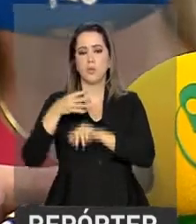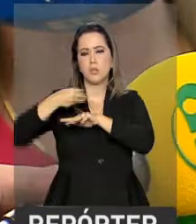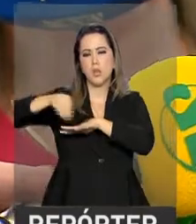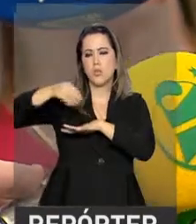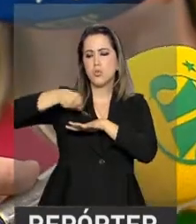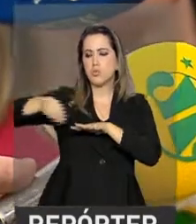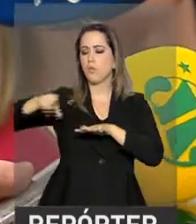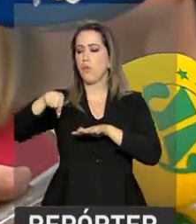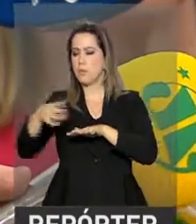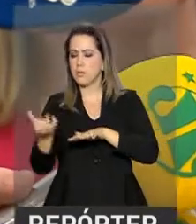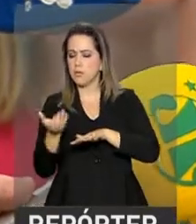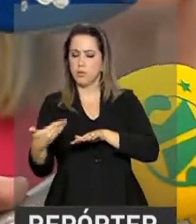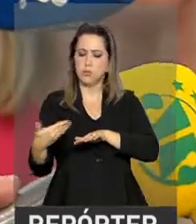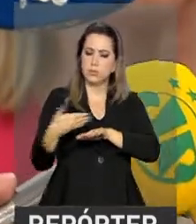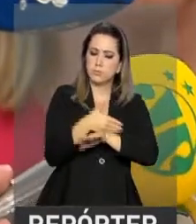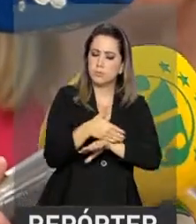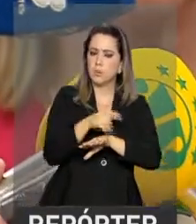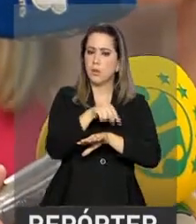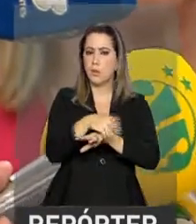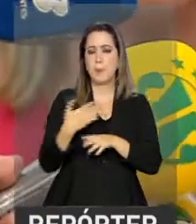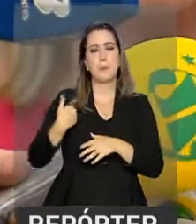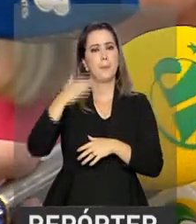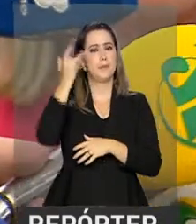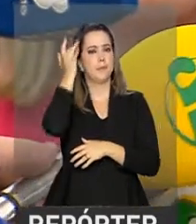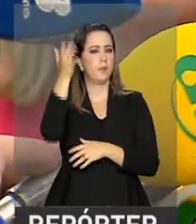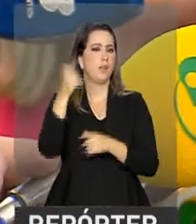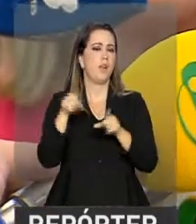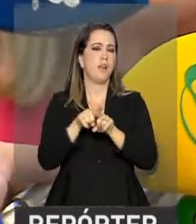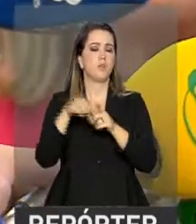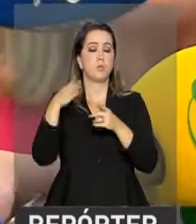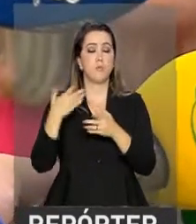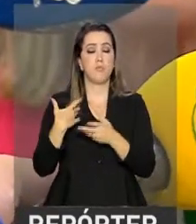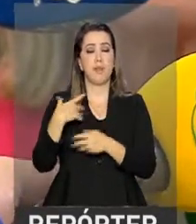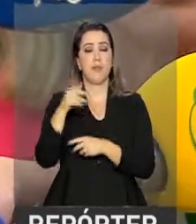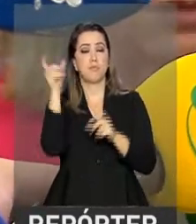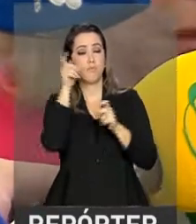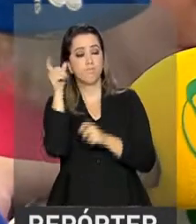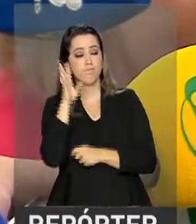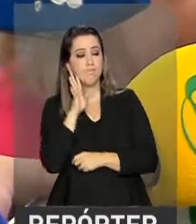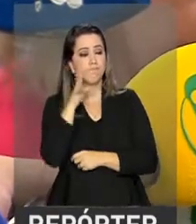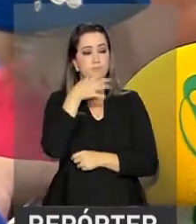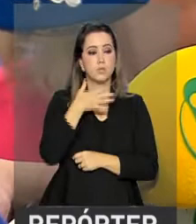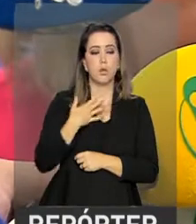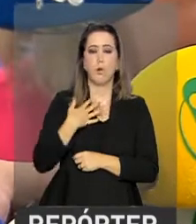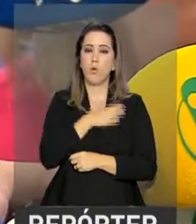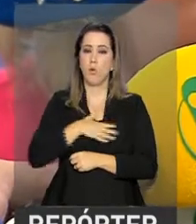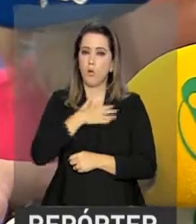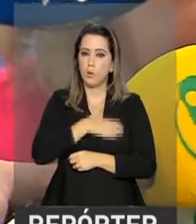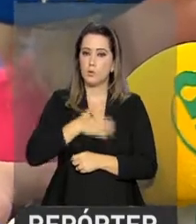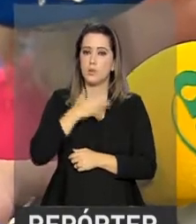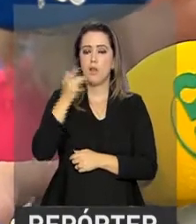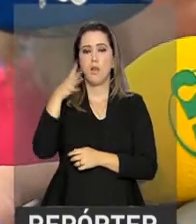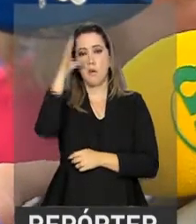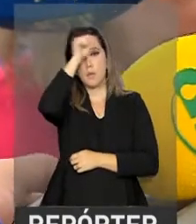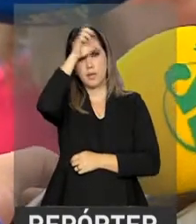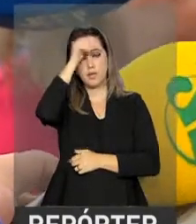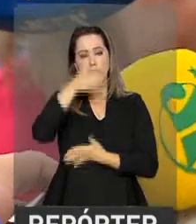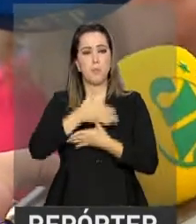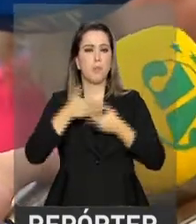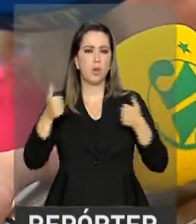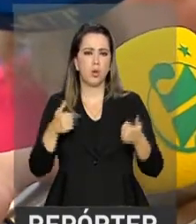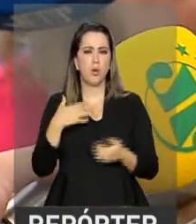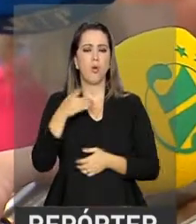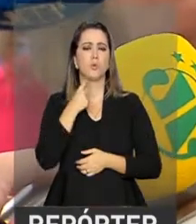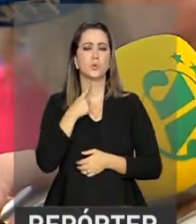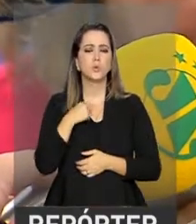formativos que vão tornar o ensino médio mais atraente os alunos vão aprender com mais vontade vão ter